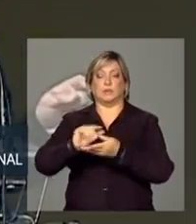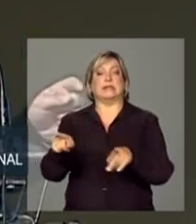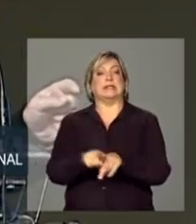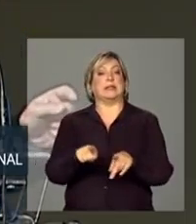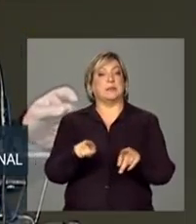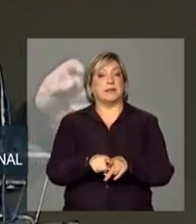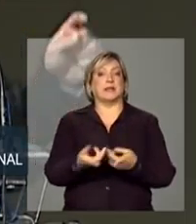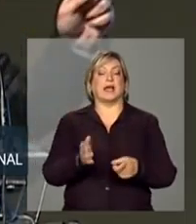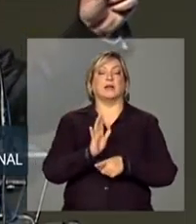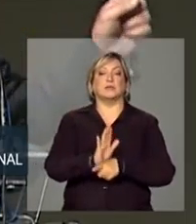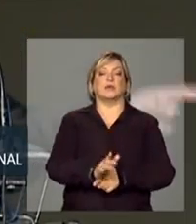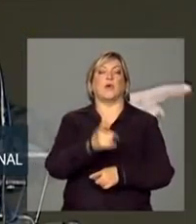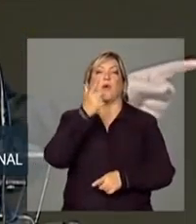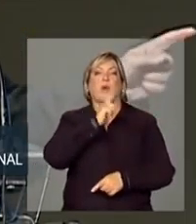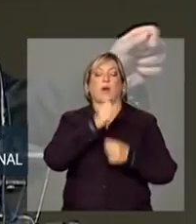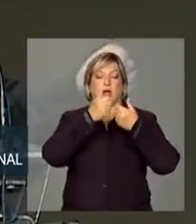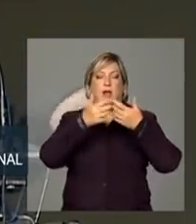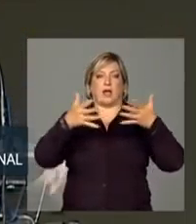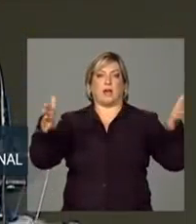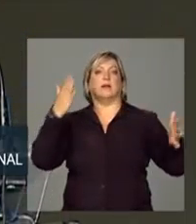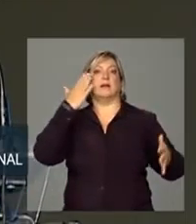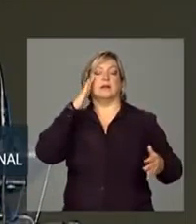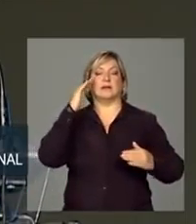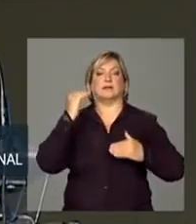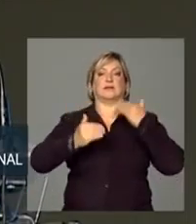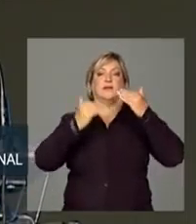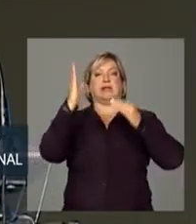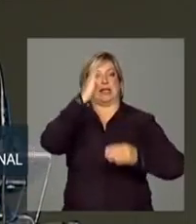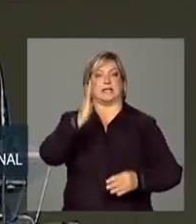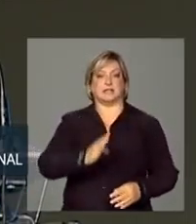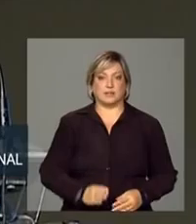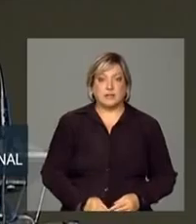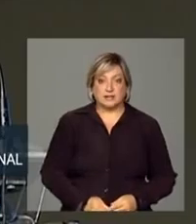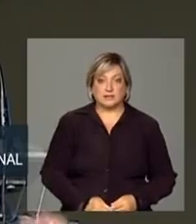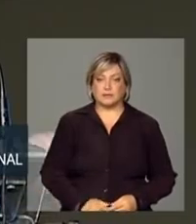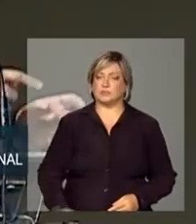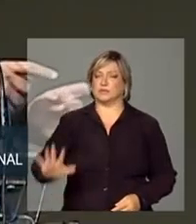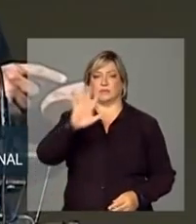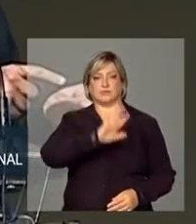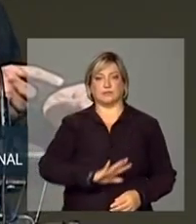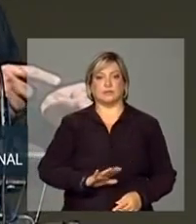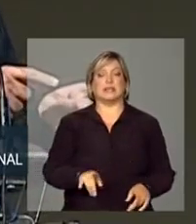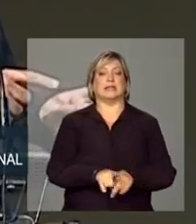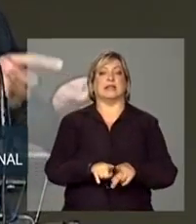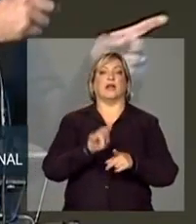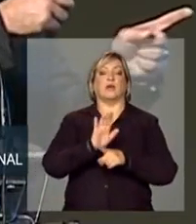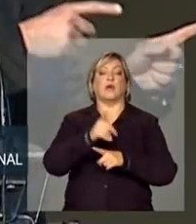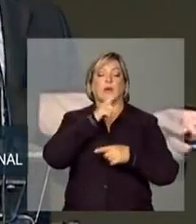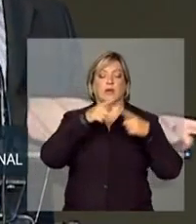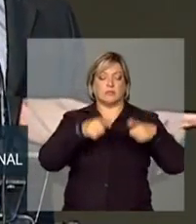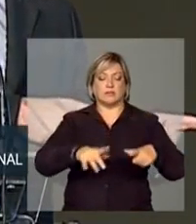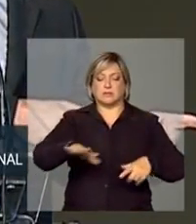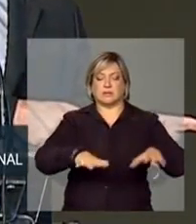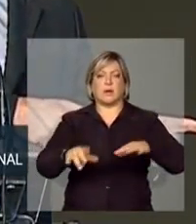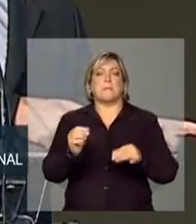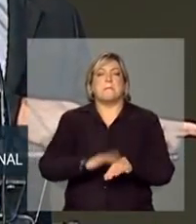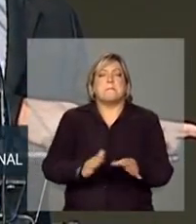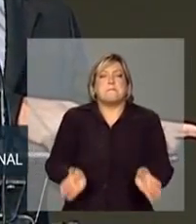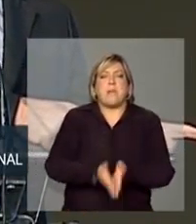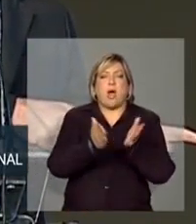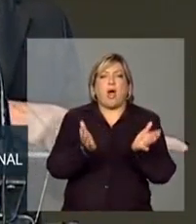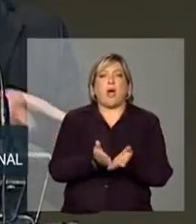políticas públicas que valorizaram o salário mínimo, que fizeram transferências de renda, que ampliaram o